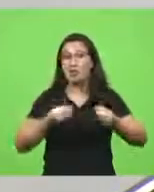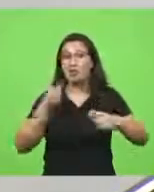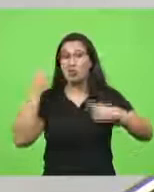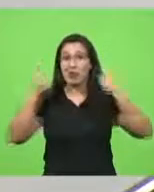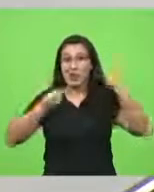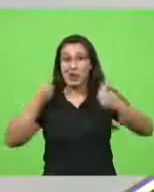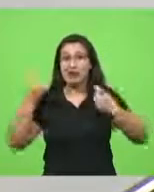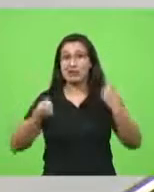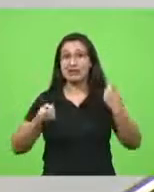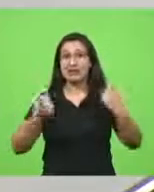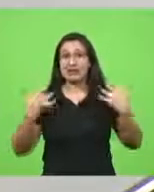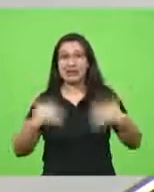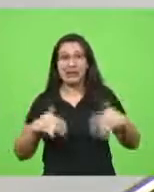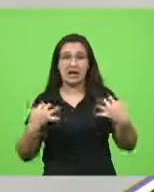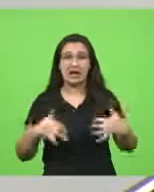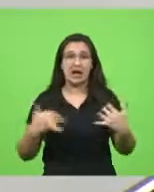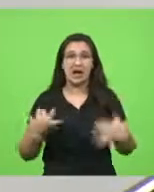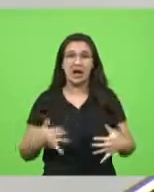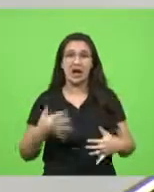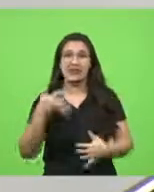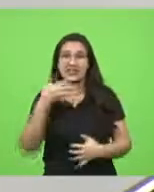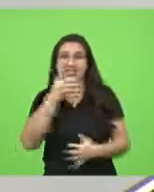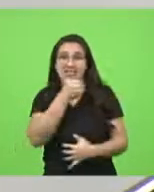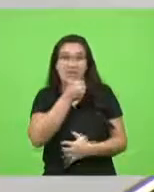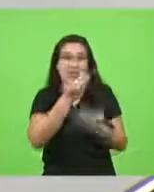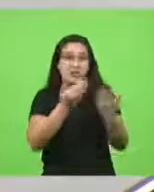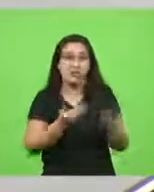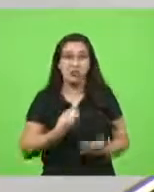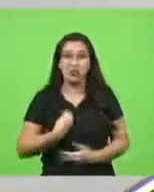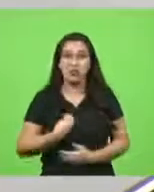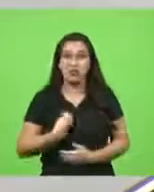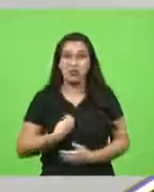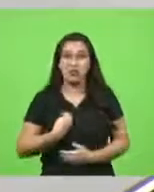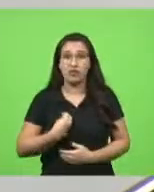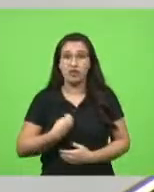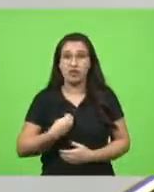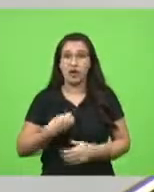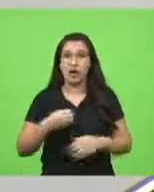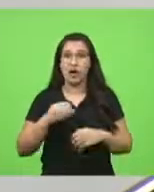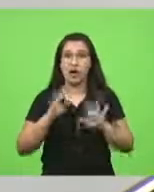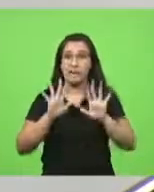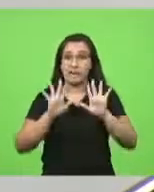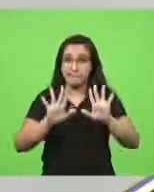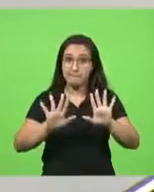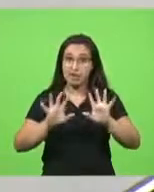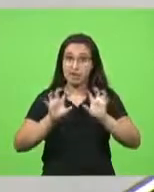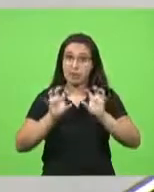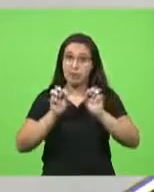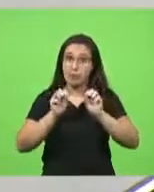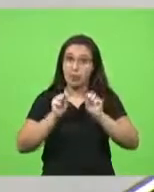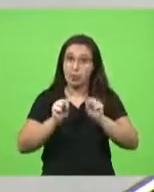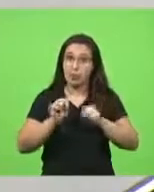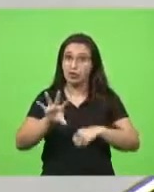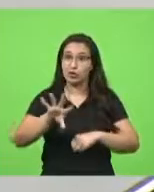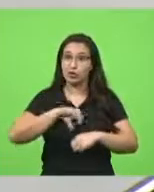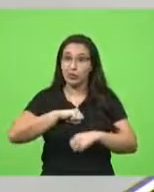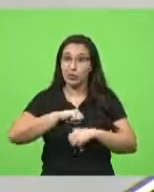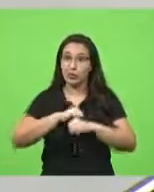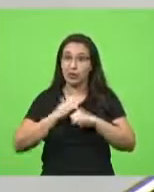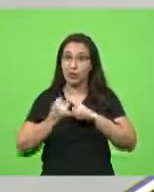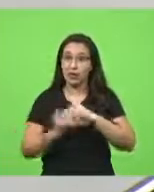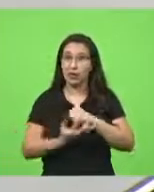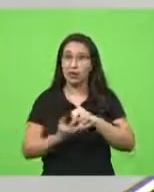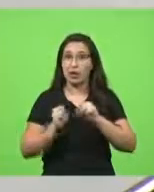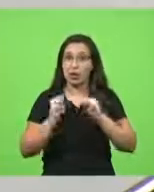de estar ali salvando vida, podendo em algum momento ser contaminado pelo vírus do Covid